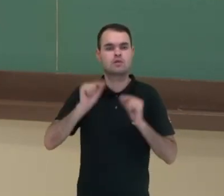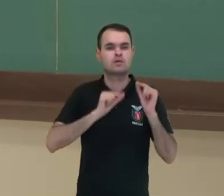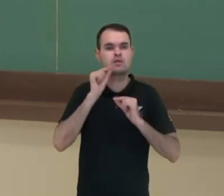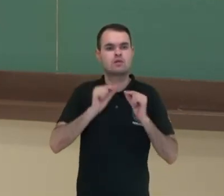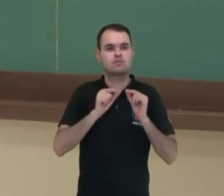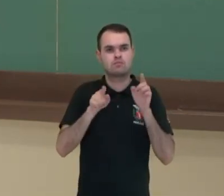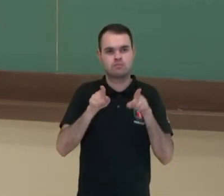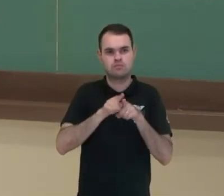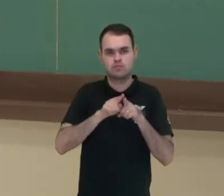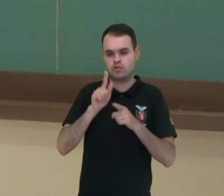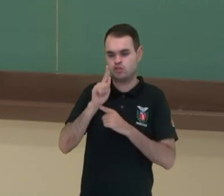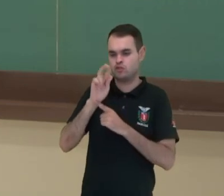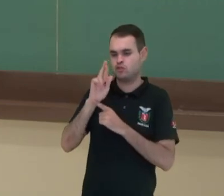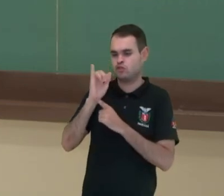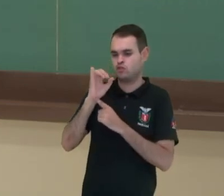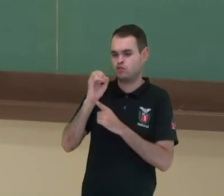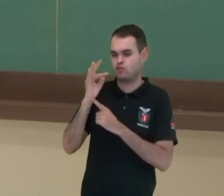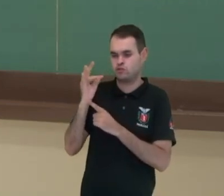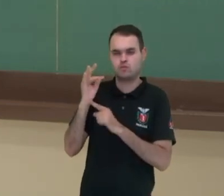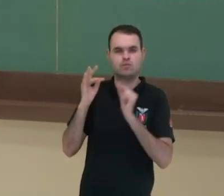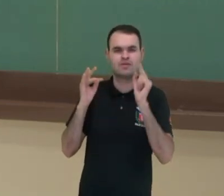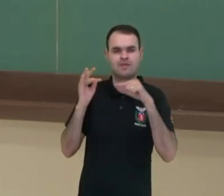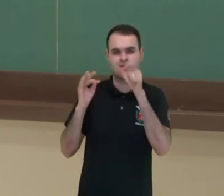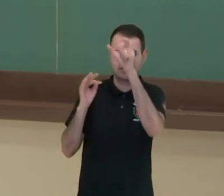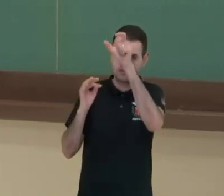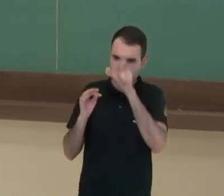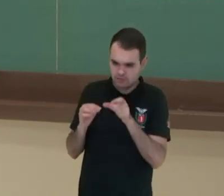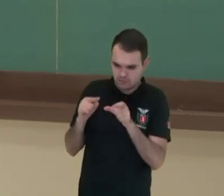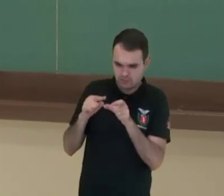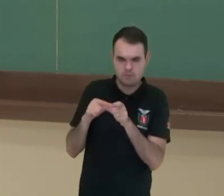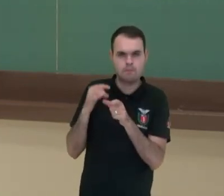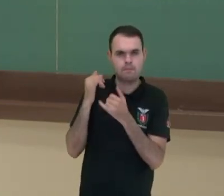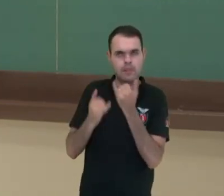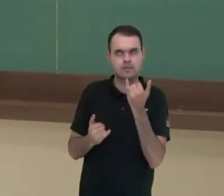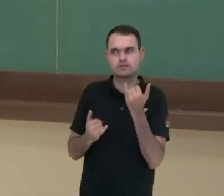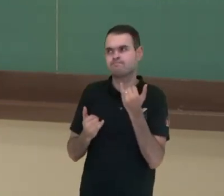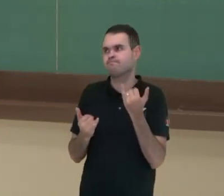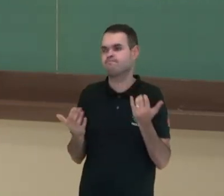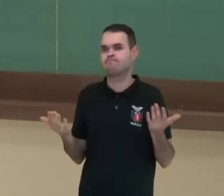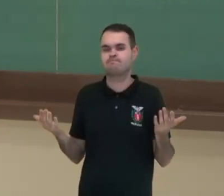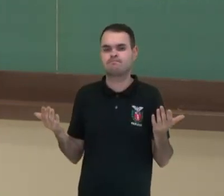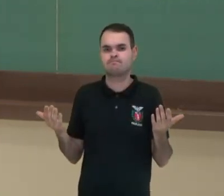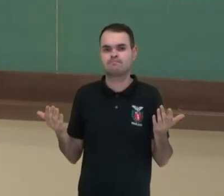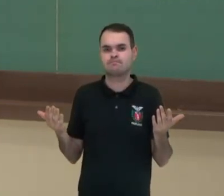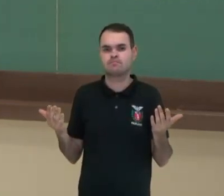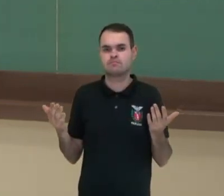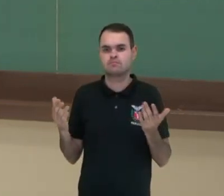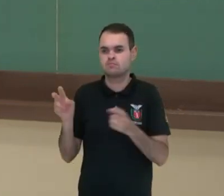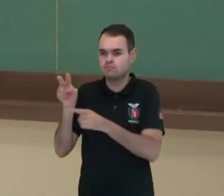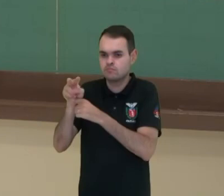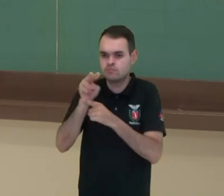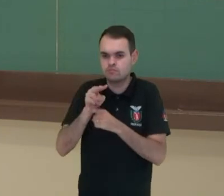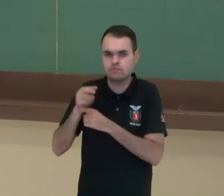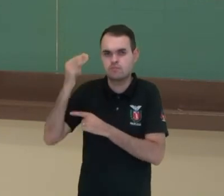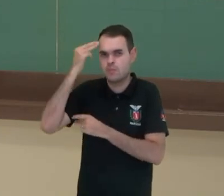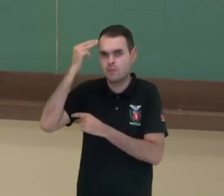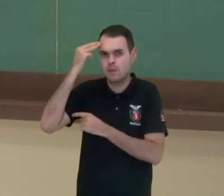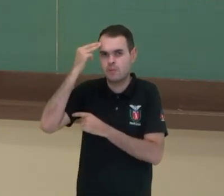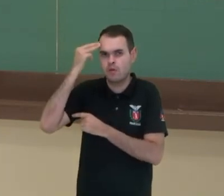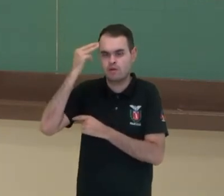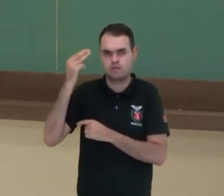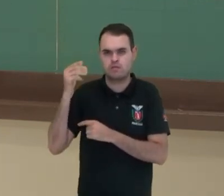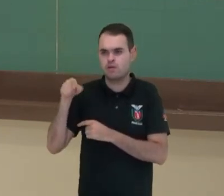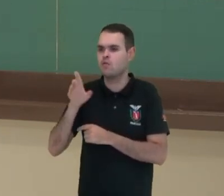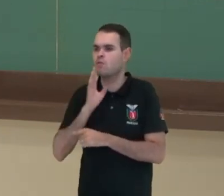griot, ou griote. O griot era uma pessoa, que ele é uma espécie de um protetor da memória.